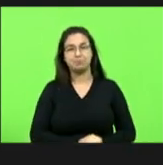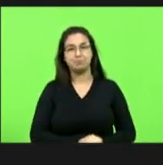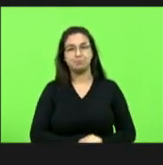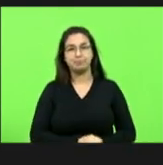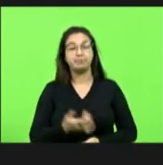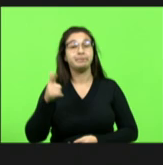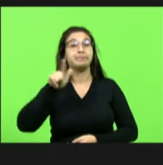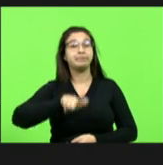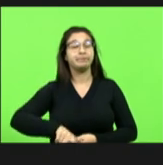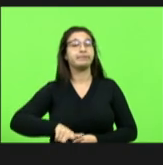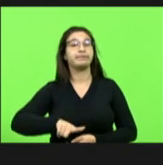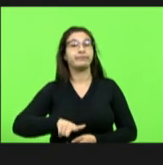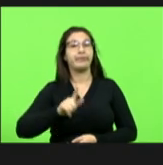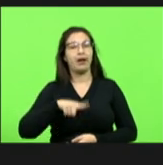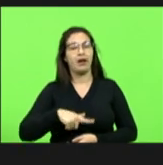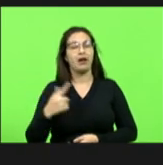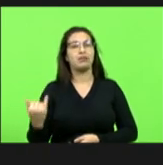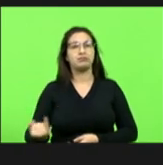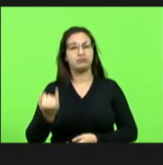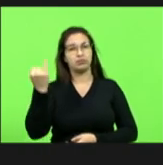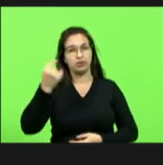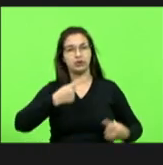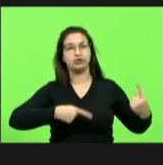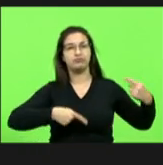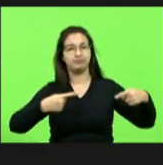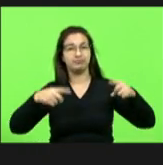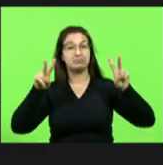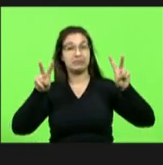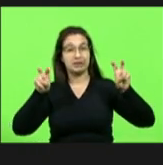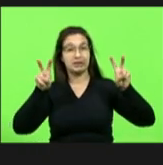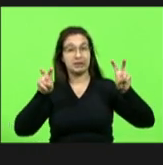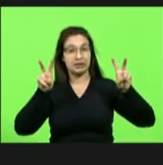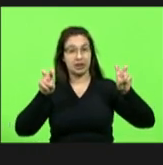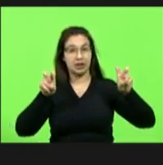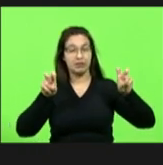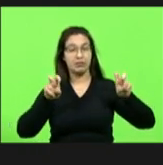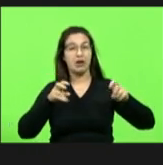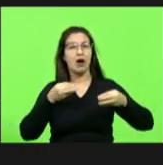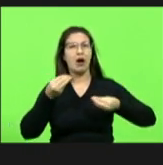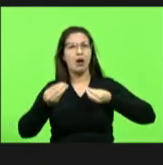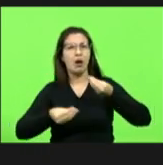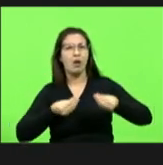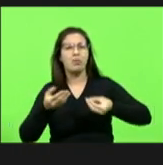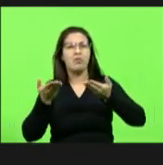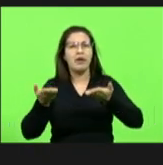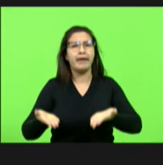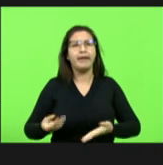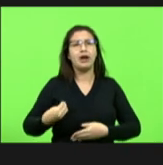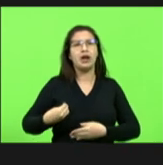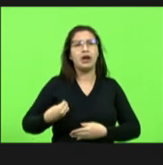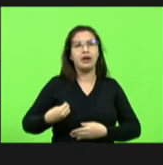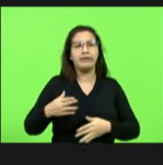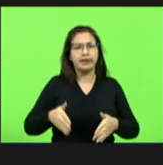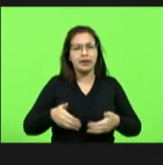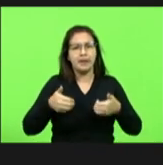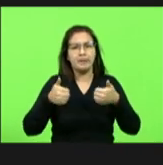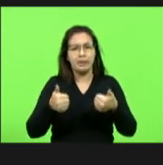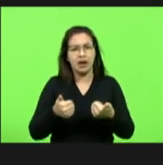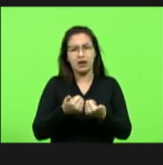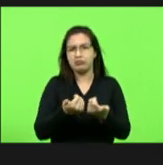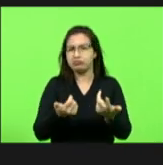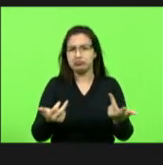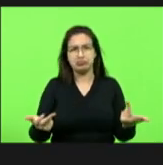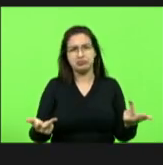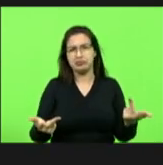reforço a importância desse debate pela convergência entre a busca do bem-estar dos diferentes públicos das